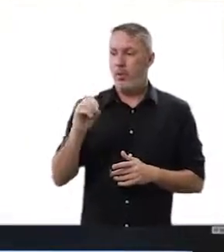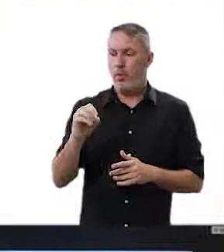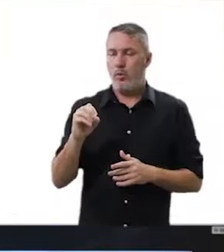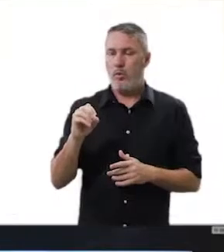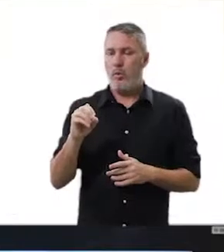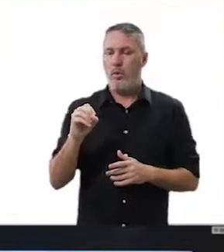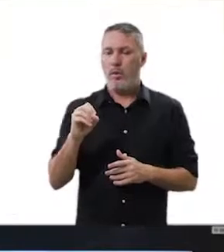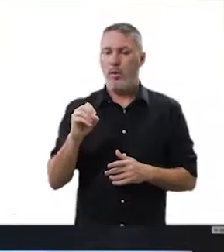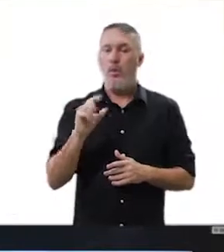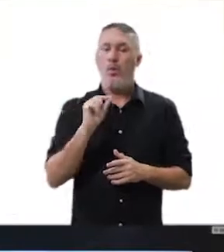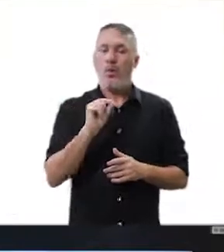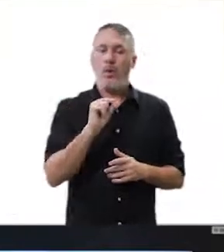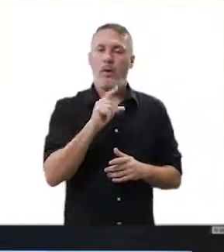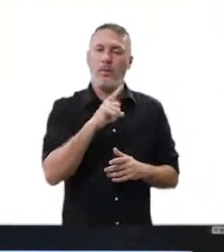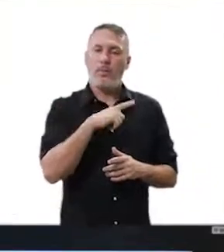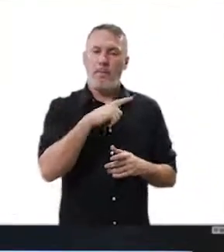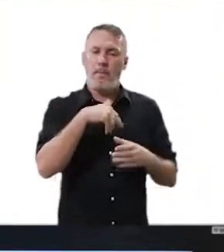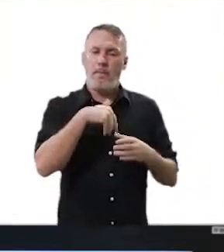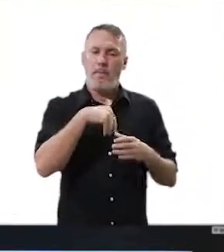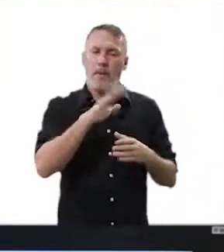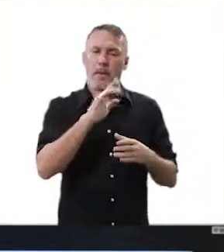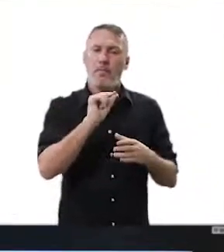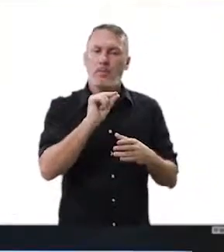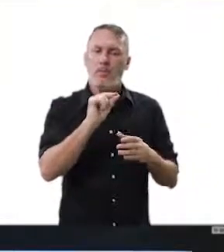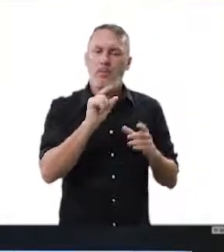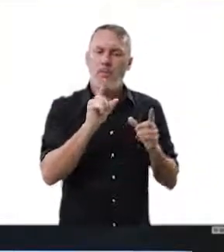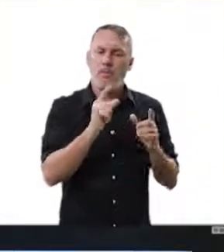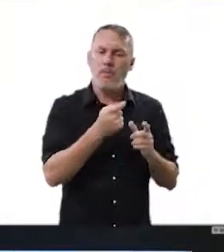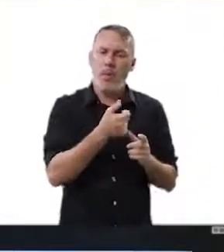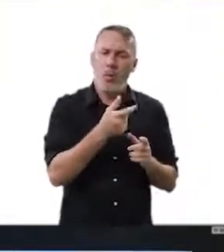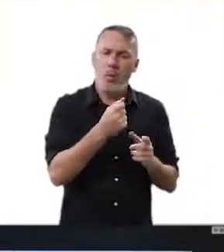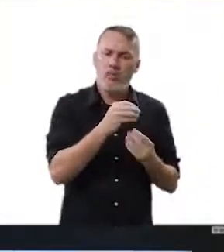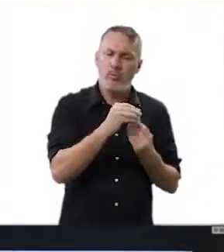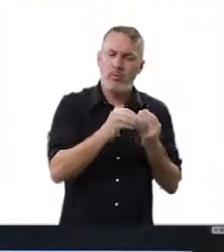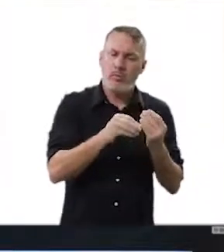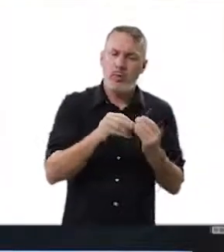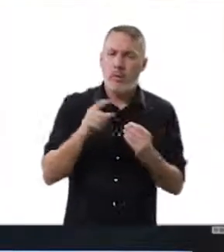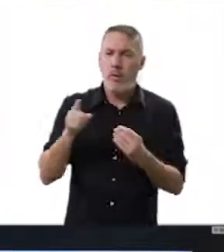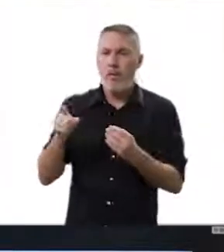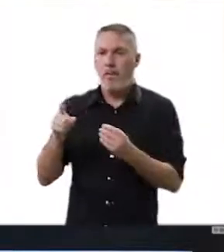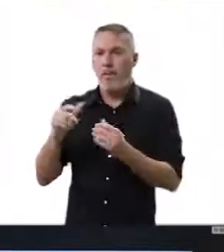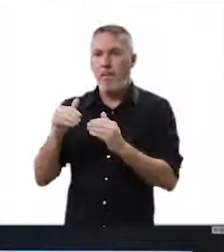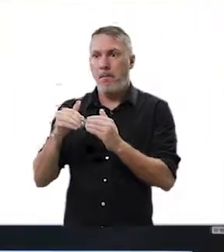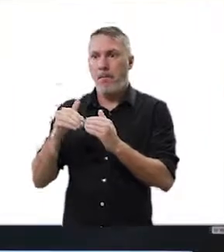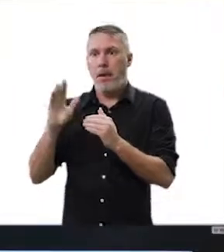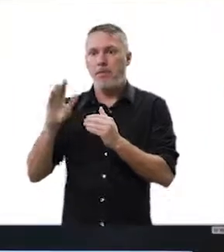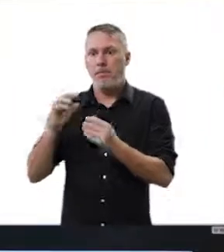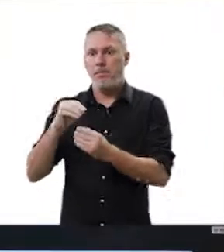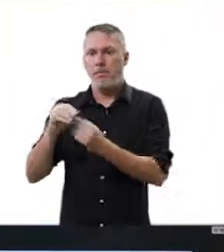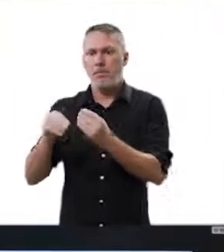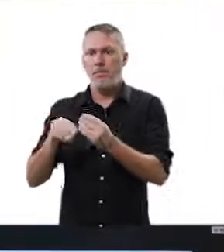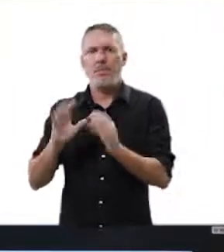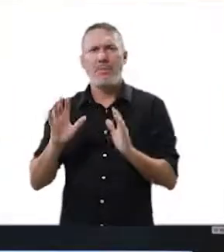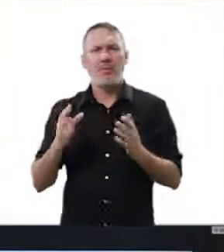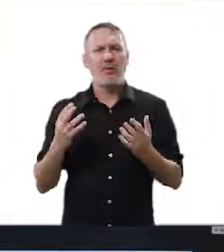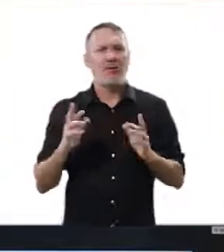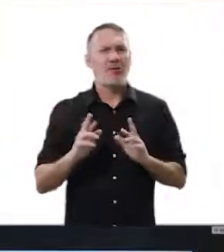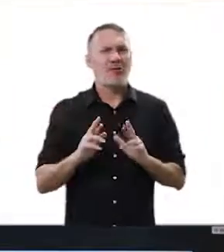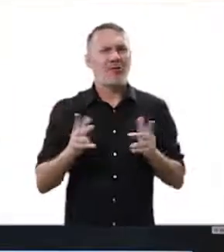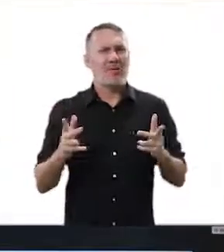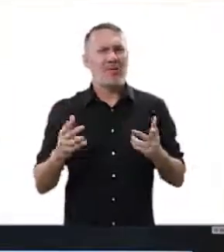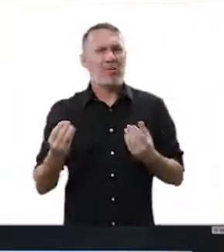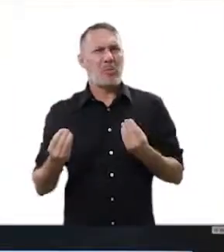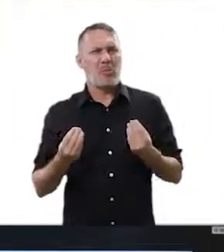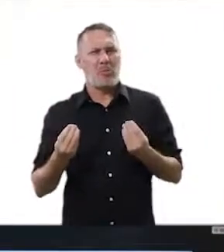Exemplo, coloquei uma hemácia dentro de uma solução. Uma hemácia é uma célula sanguínea, uma